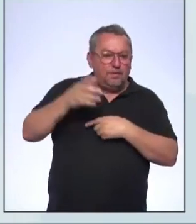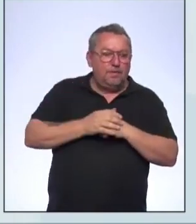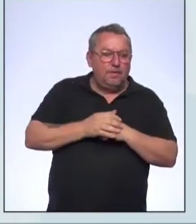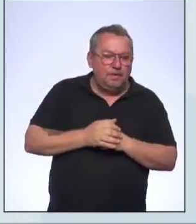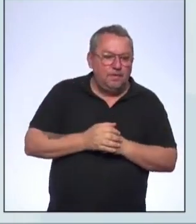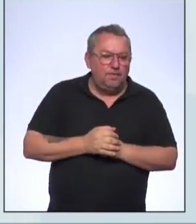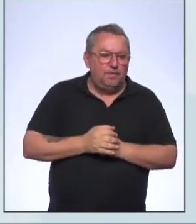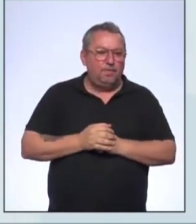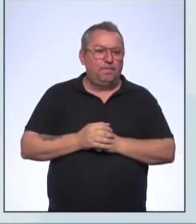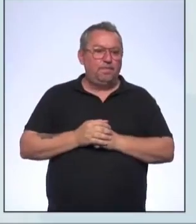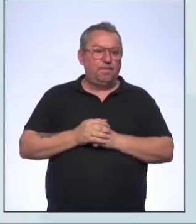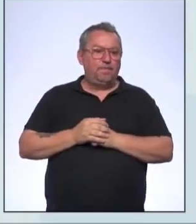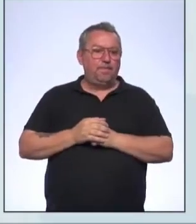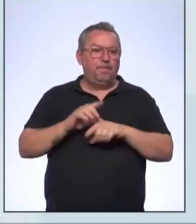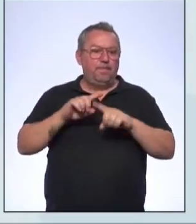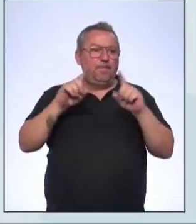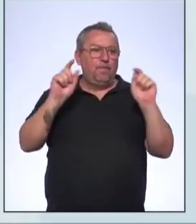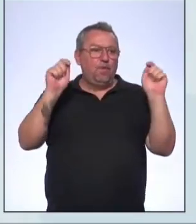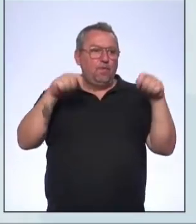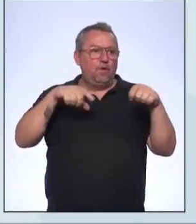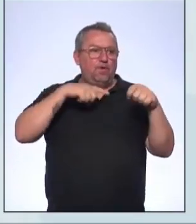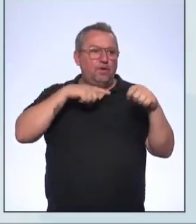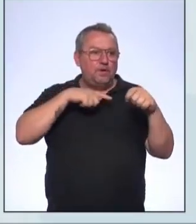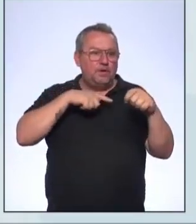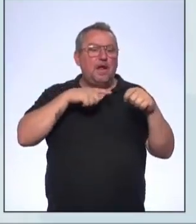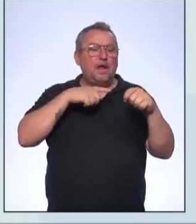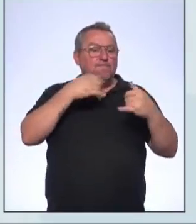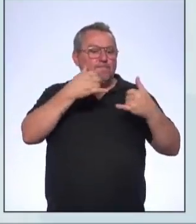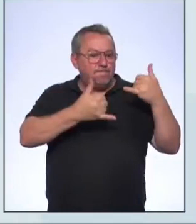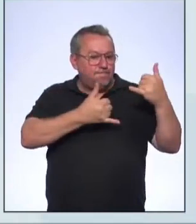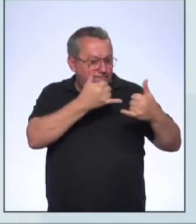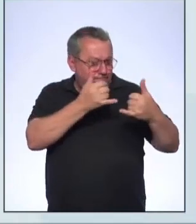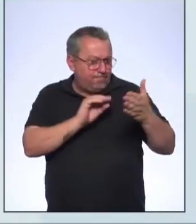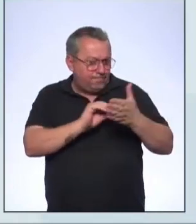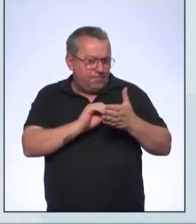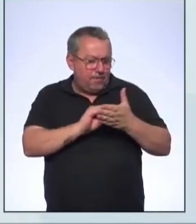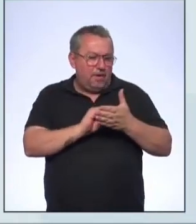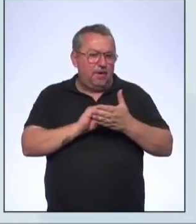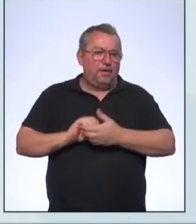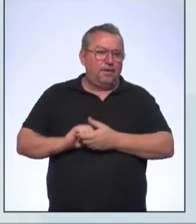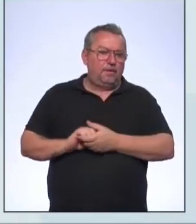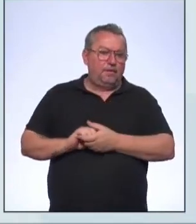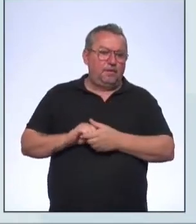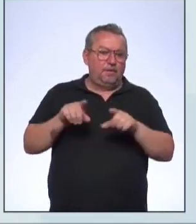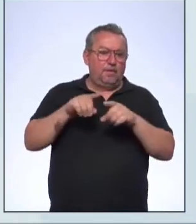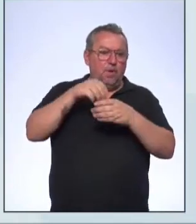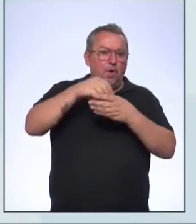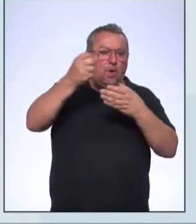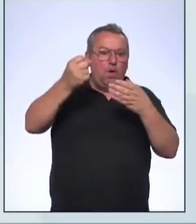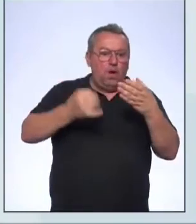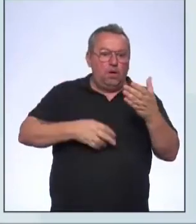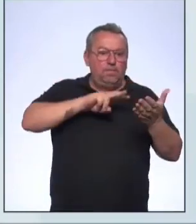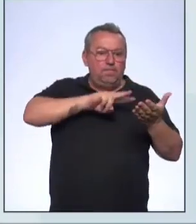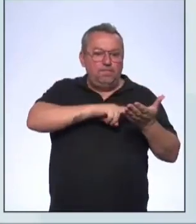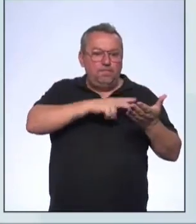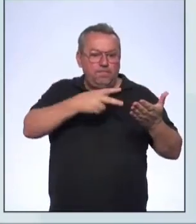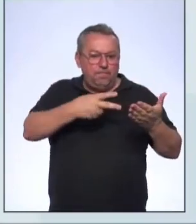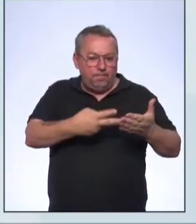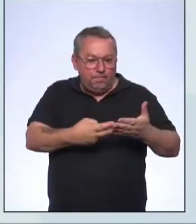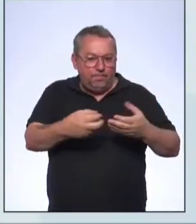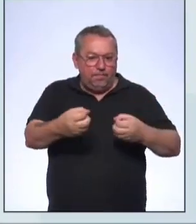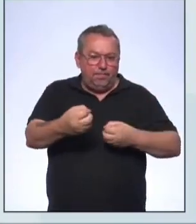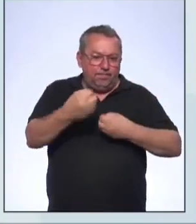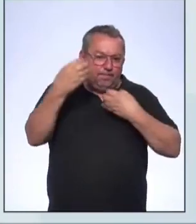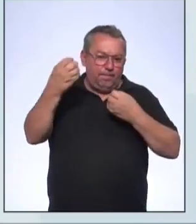sociais, políticos, culturais. Então, sim, pode ter entretenimento na reportagem. Eles acertaram. Conteúdo, interpretação dos fatos